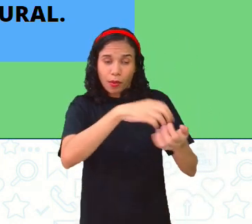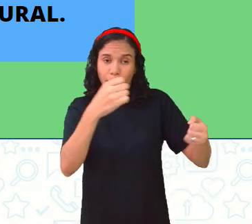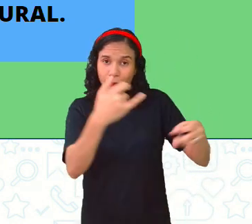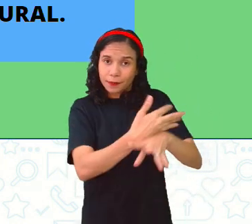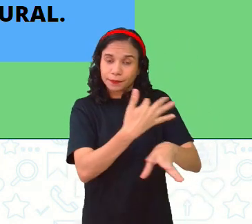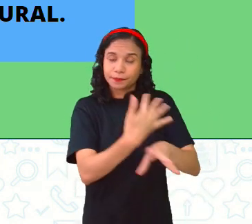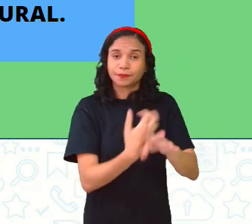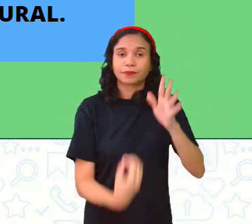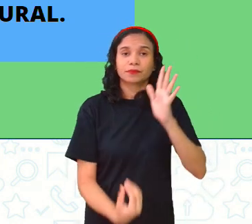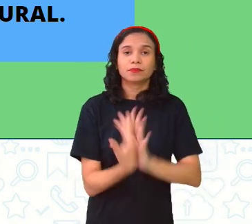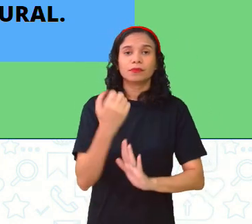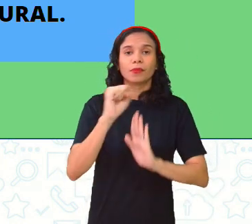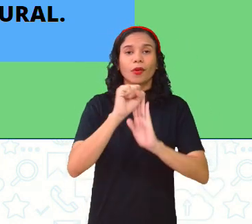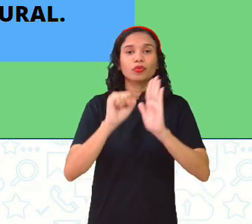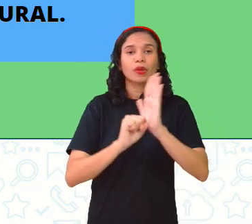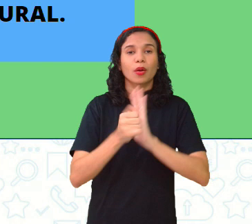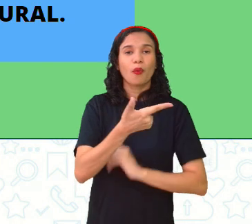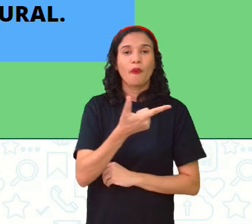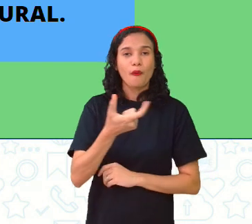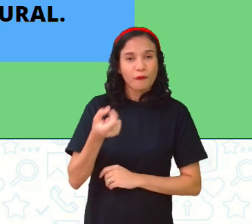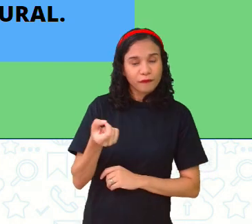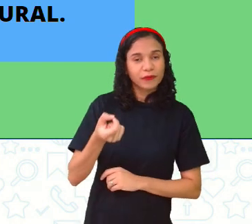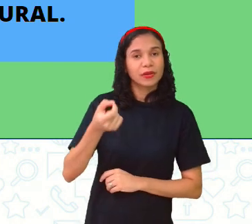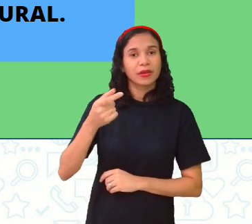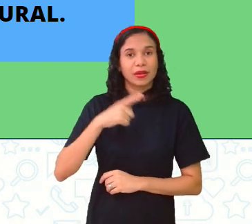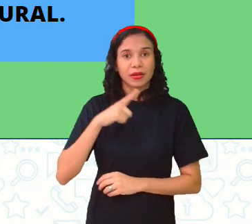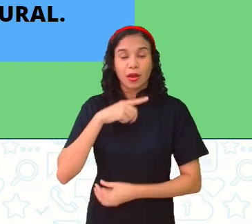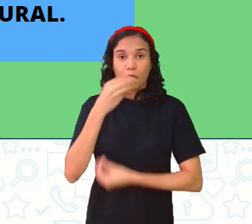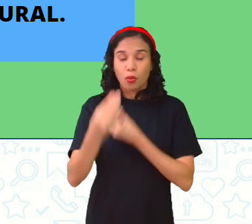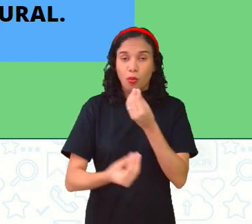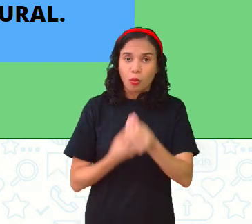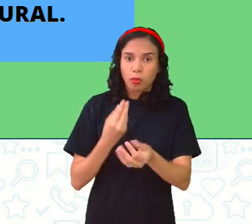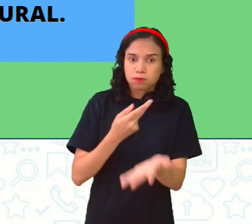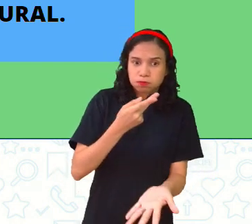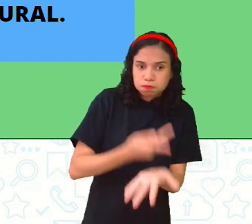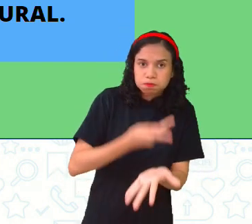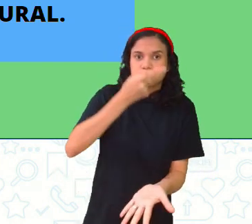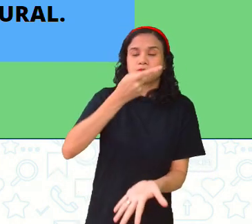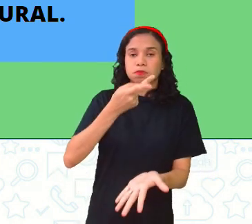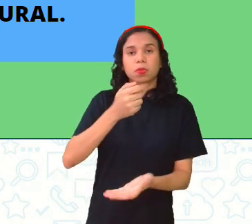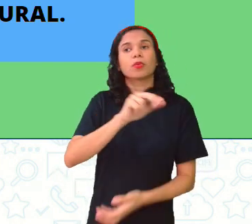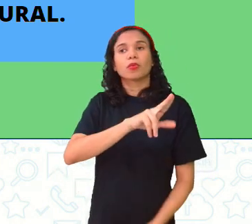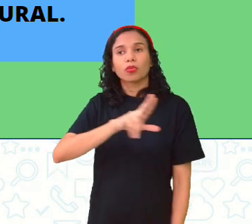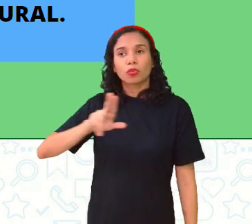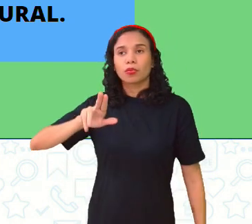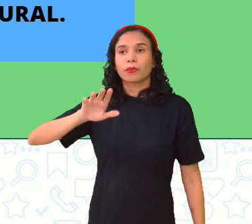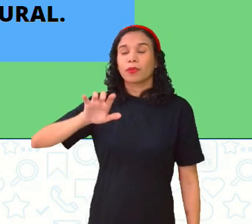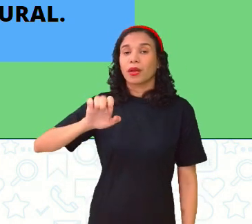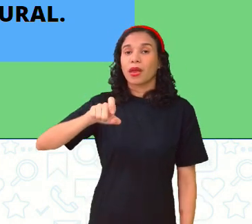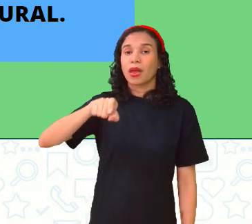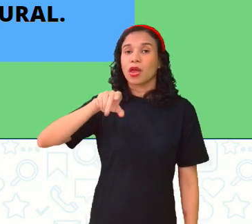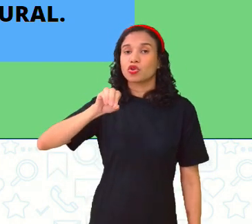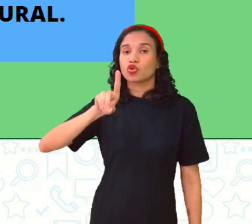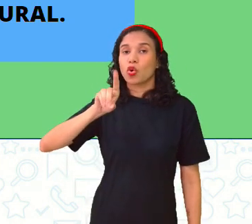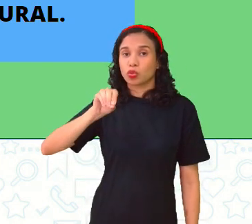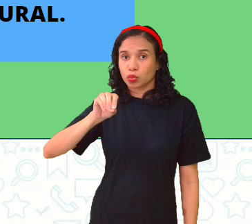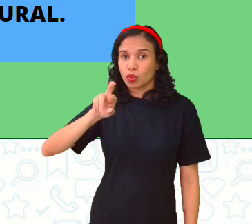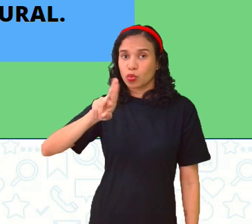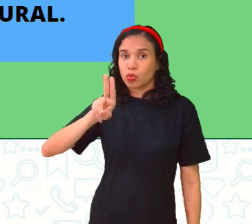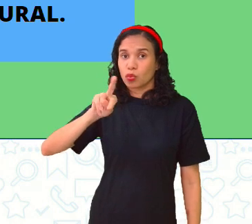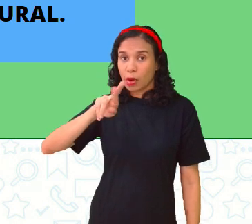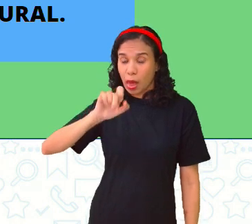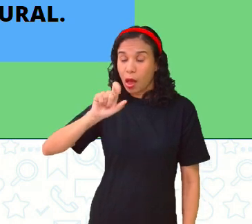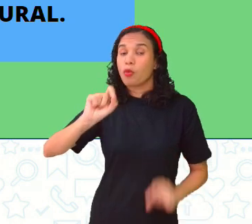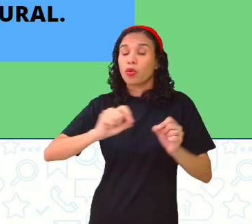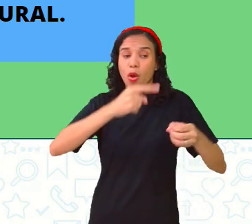eles surgiram no século XX através de um fenômeno, pessoal, que é chamado de êxodo rural. Lembre-se dessa